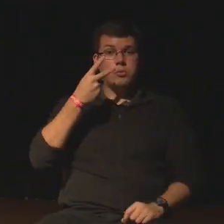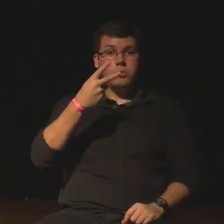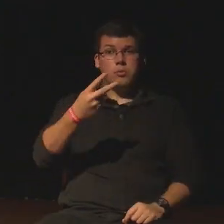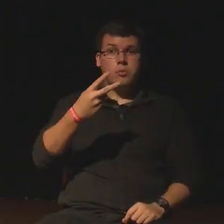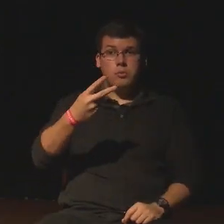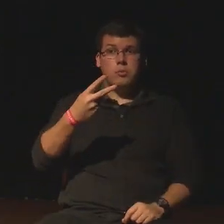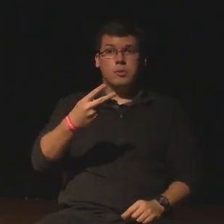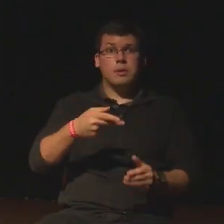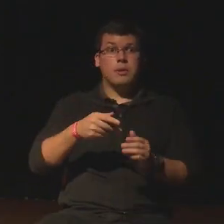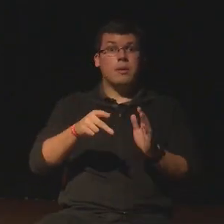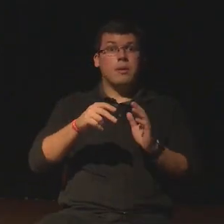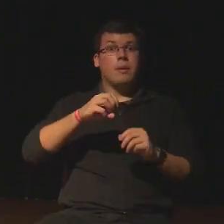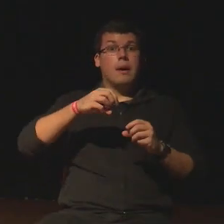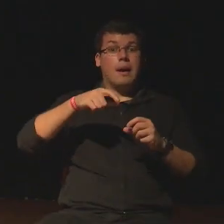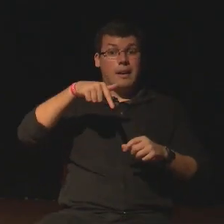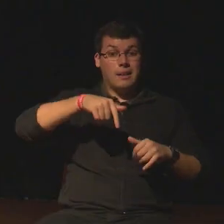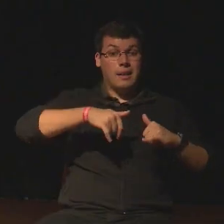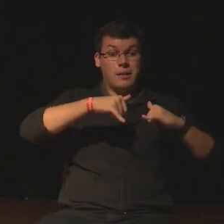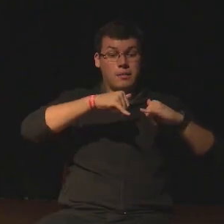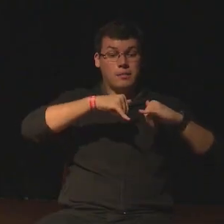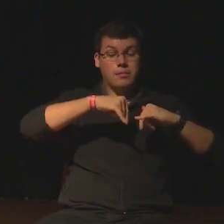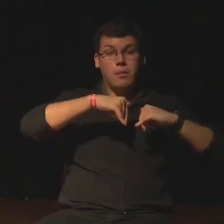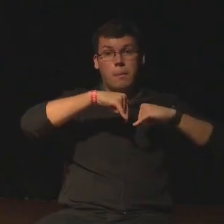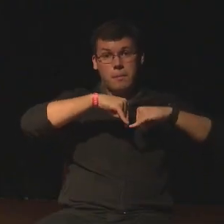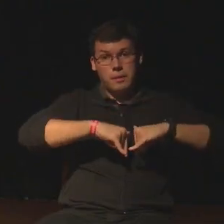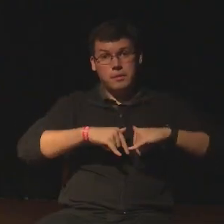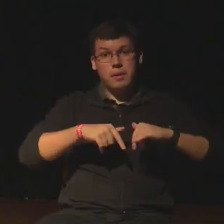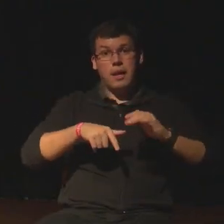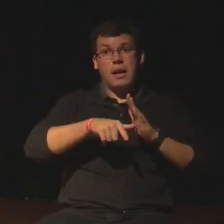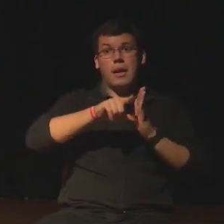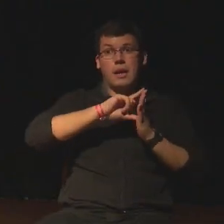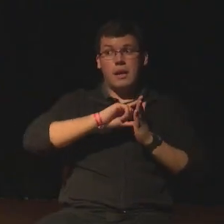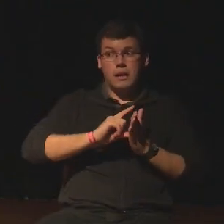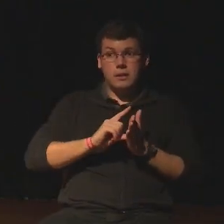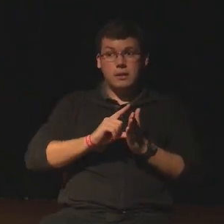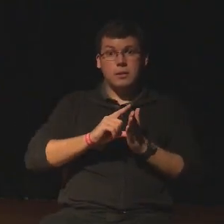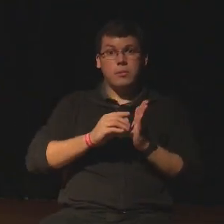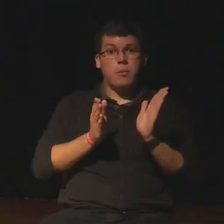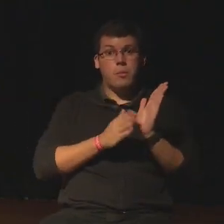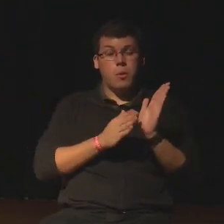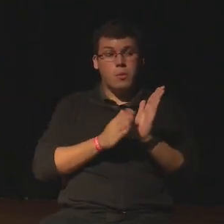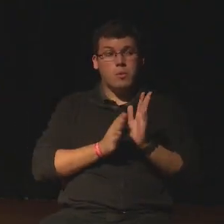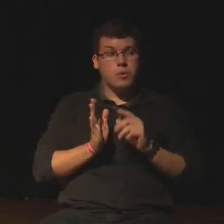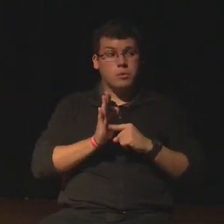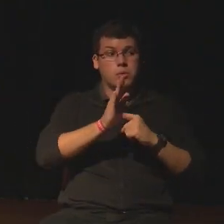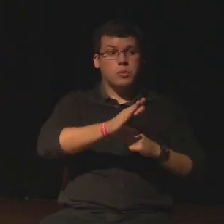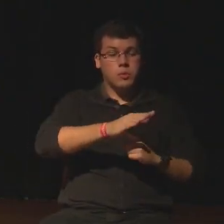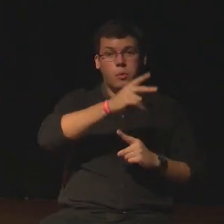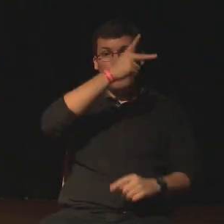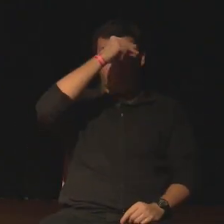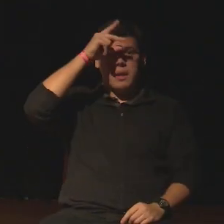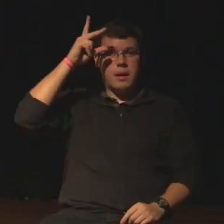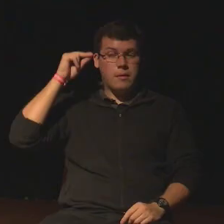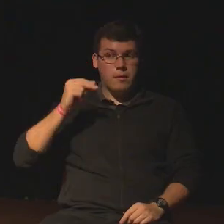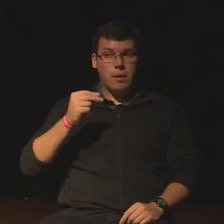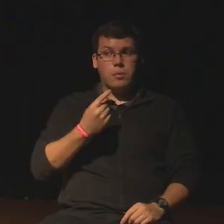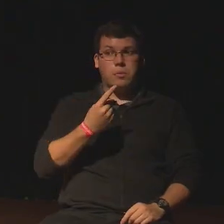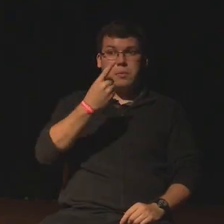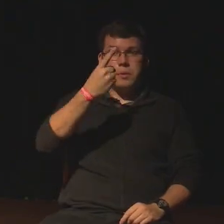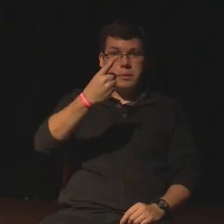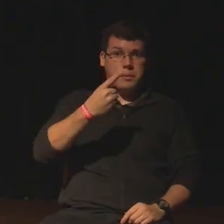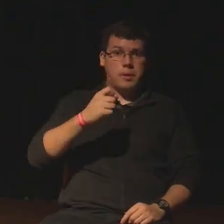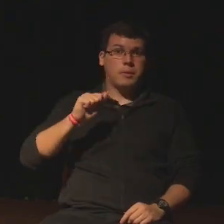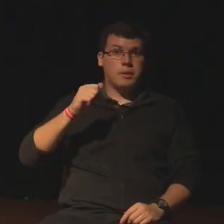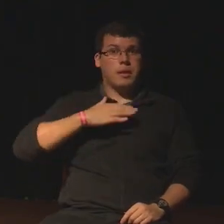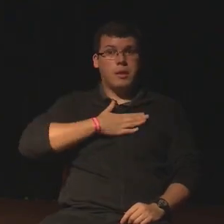reunião que foi apresentada a proposta ao prefeito, e isso no dia 1º de agosto. Depois, no dia 5, a gente